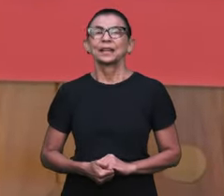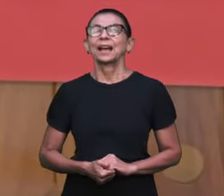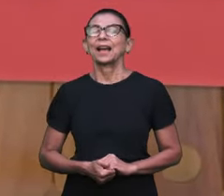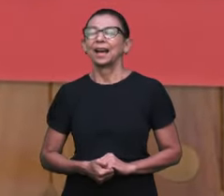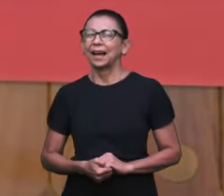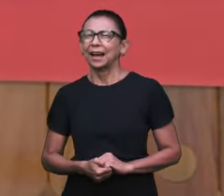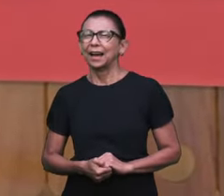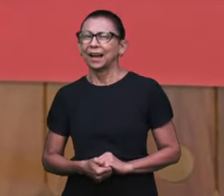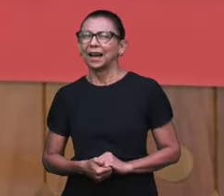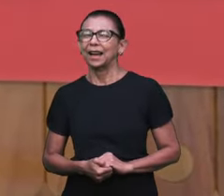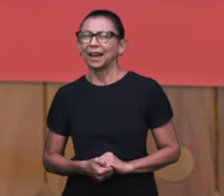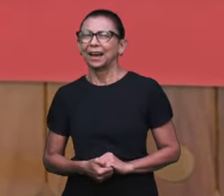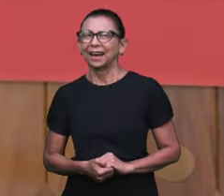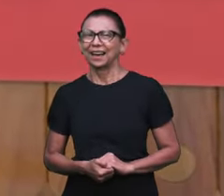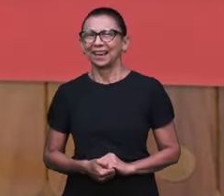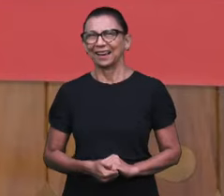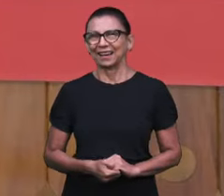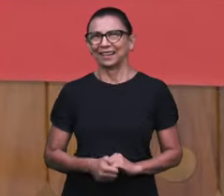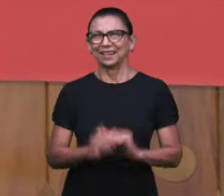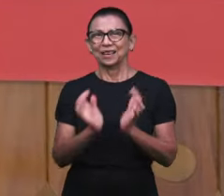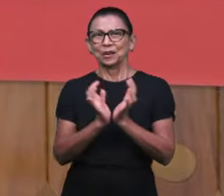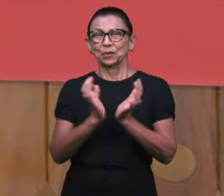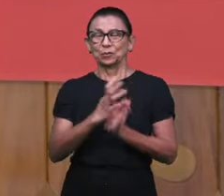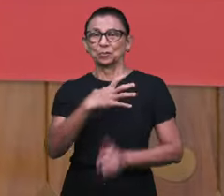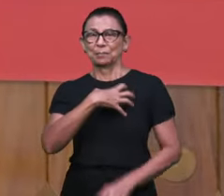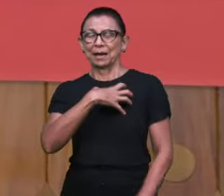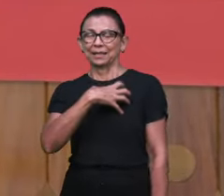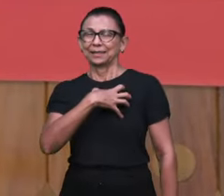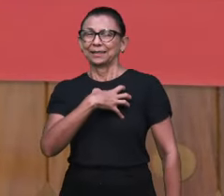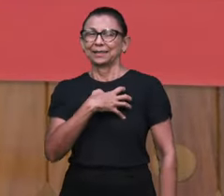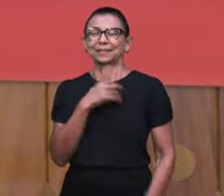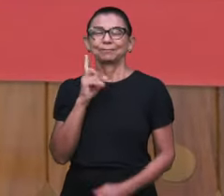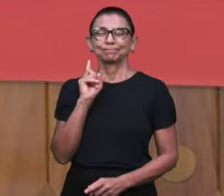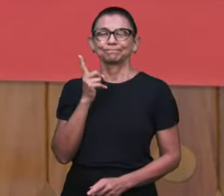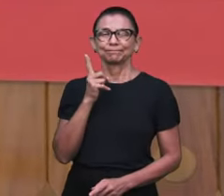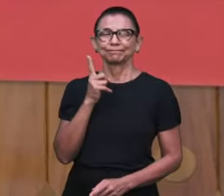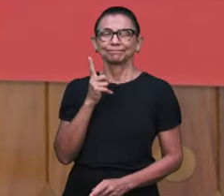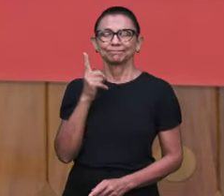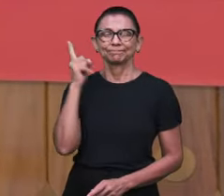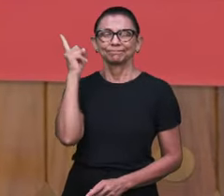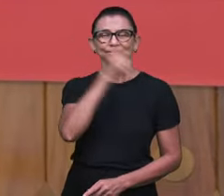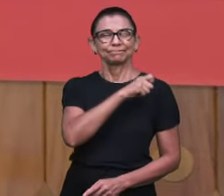Bahia. Está difícil.